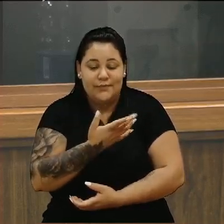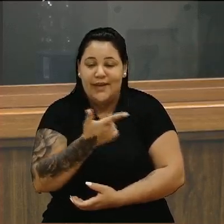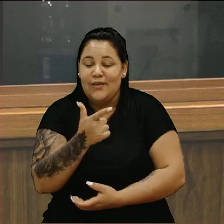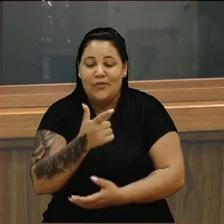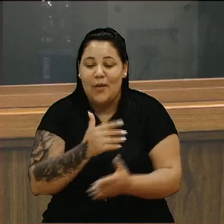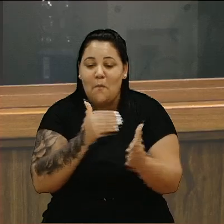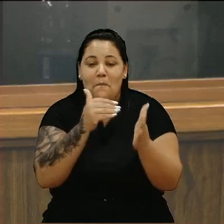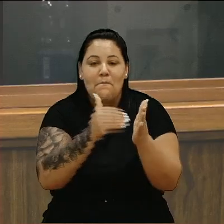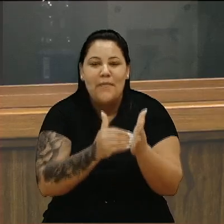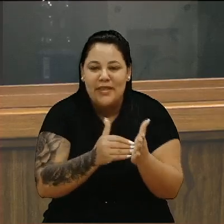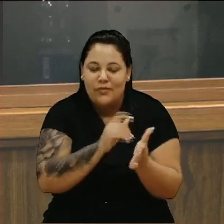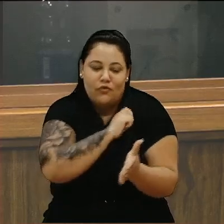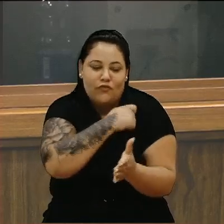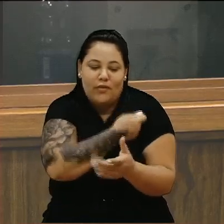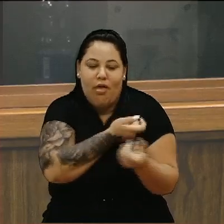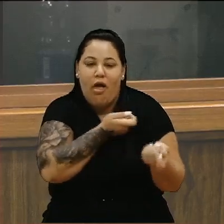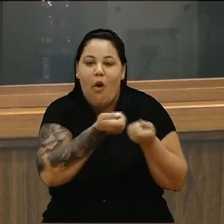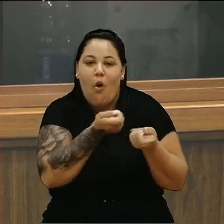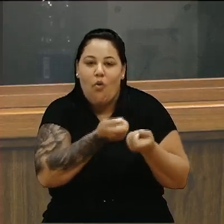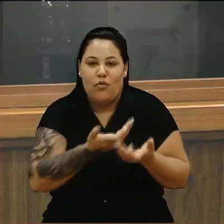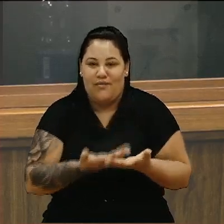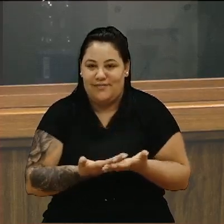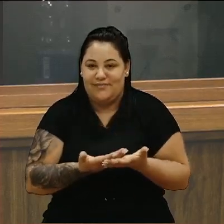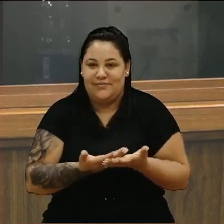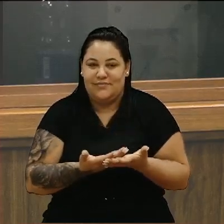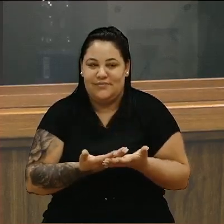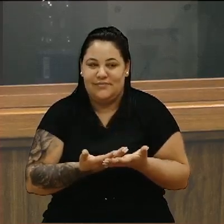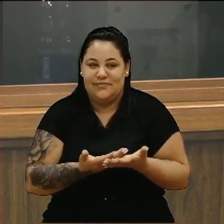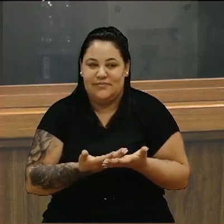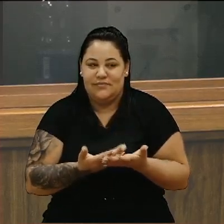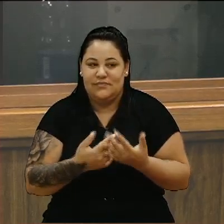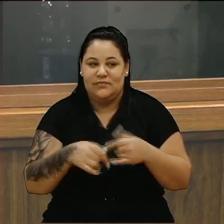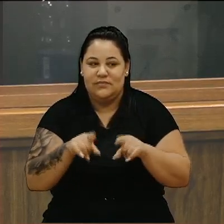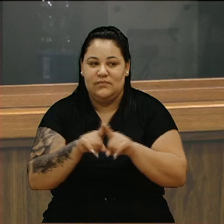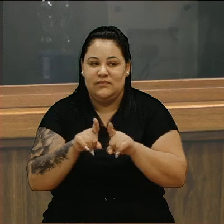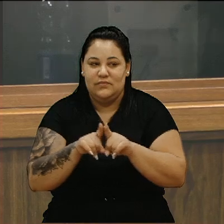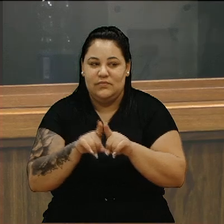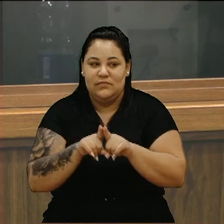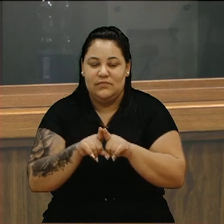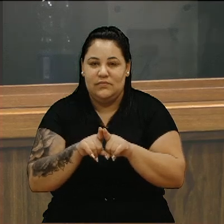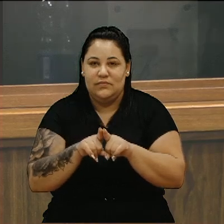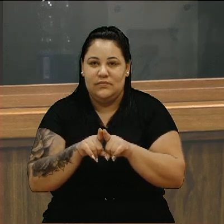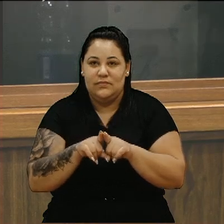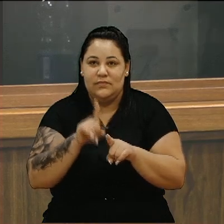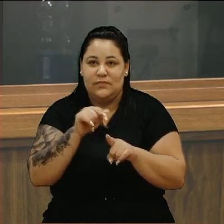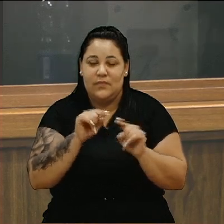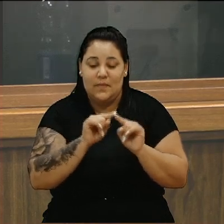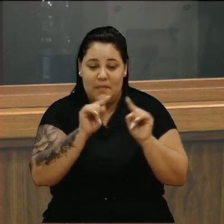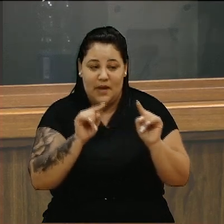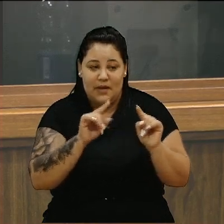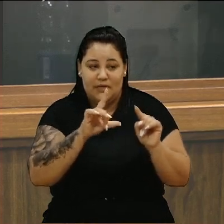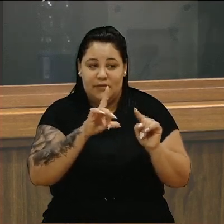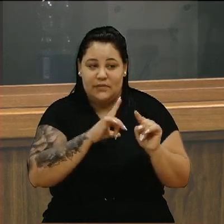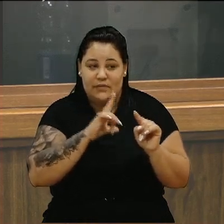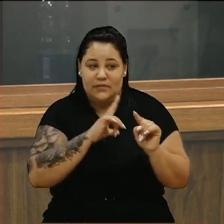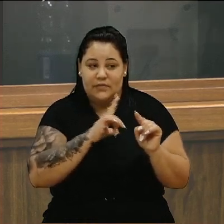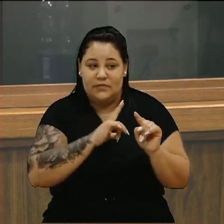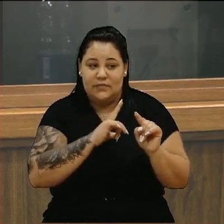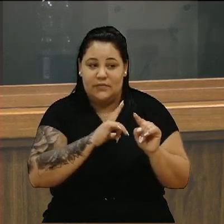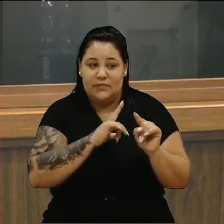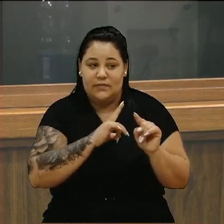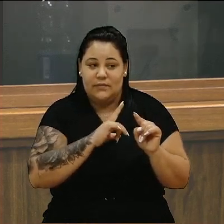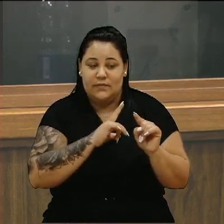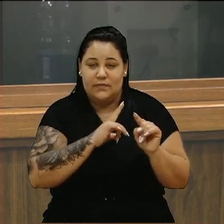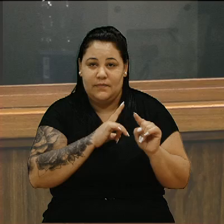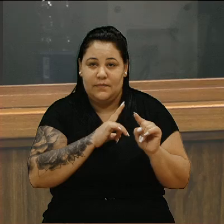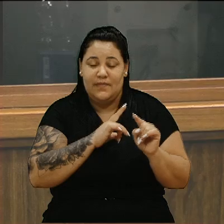de fiscalização também. Então, existe todos esses problemas na nossa cidade, mas existe mais. Aquelas, não